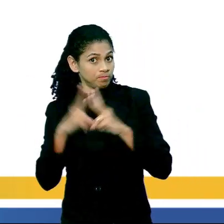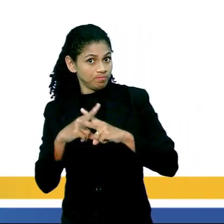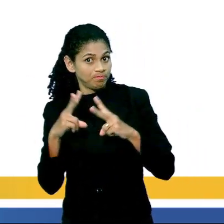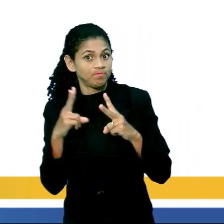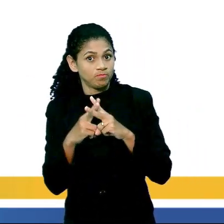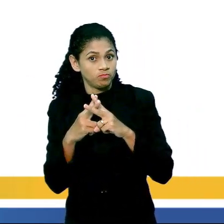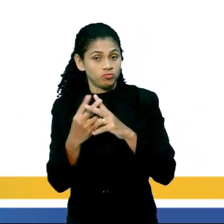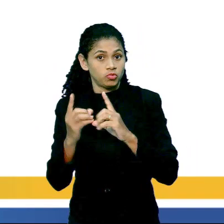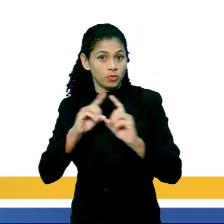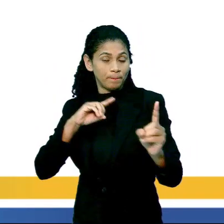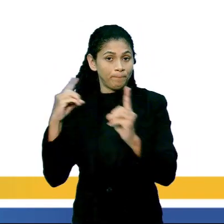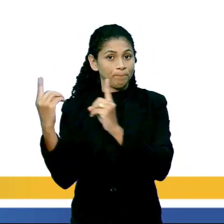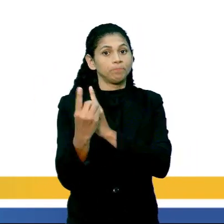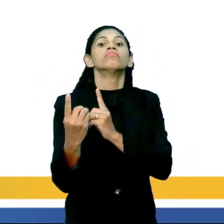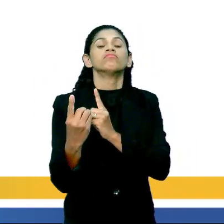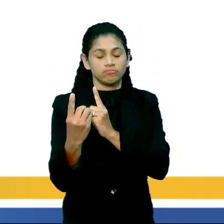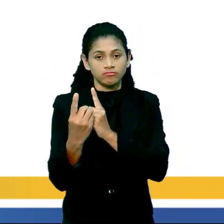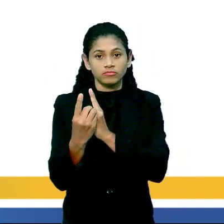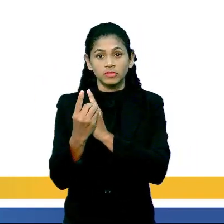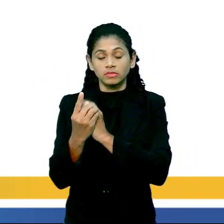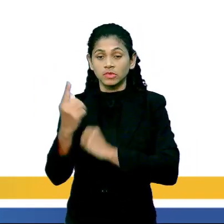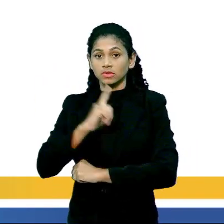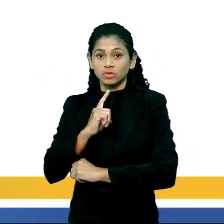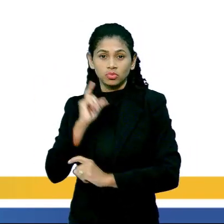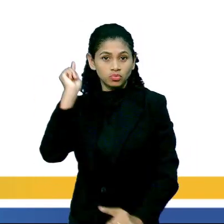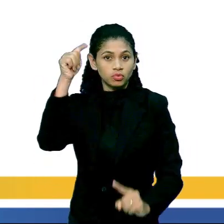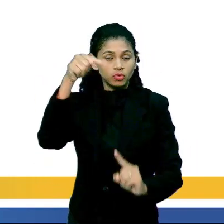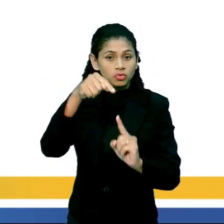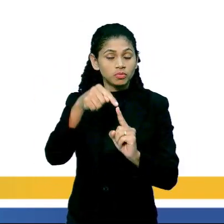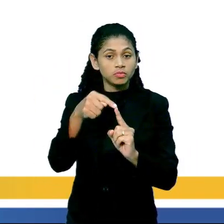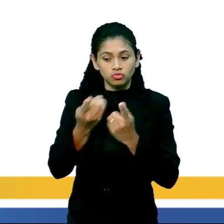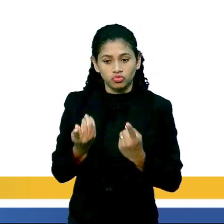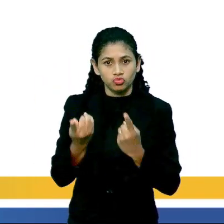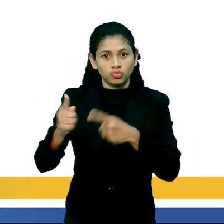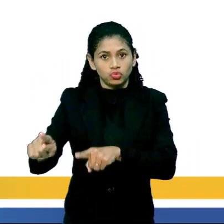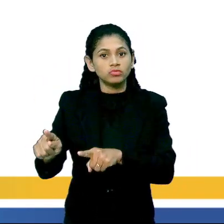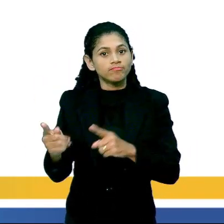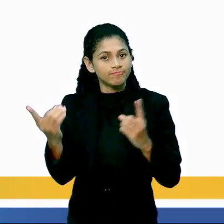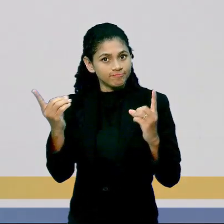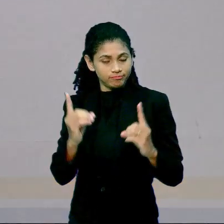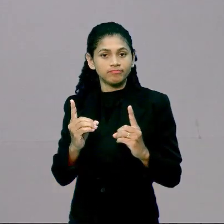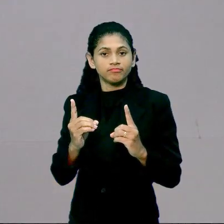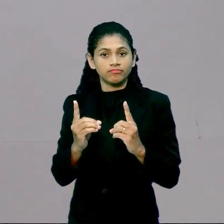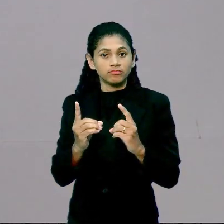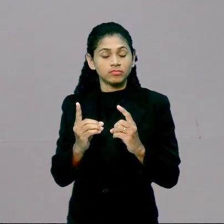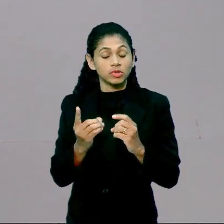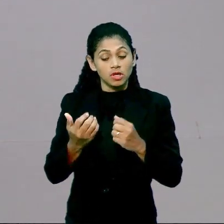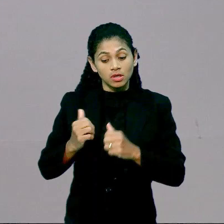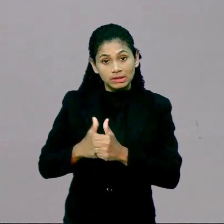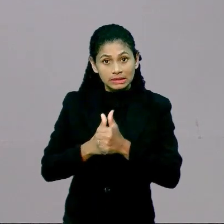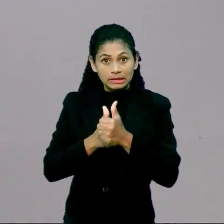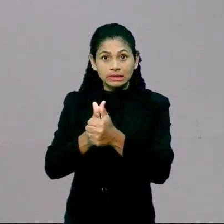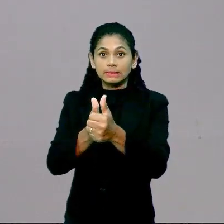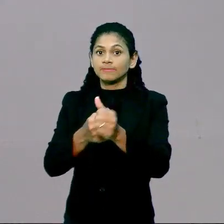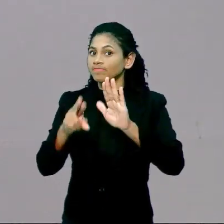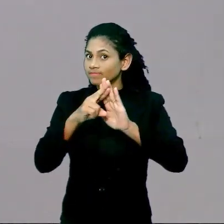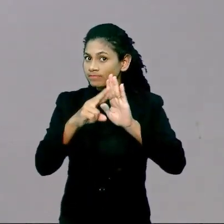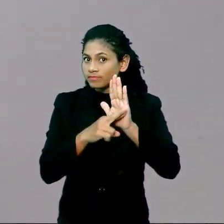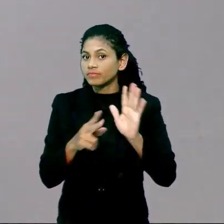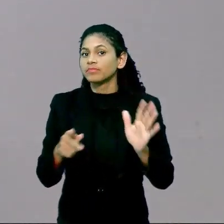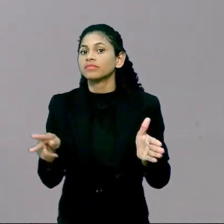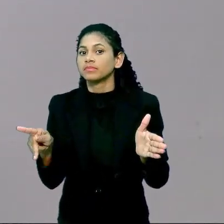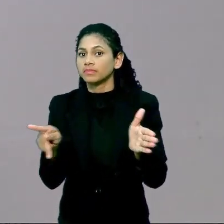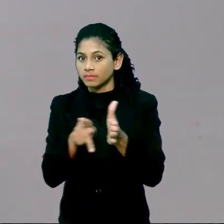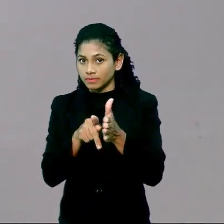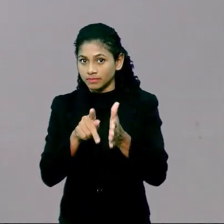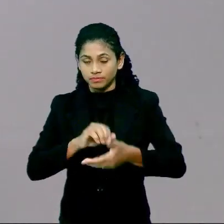e defensivas, visam atingir o oponente seguindo regras específicas. Eu já vou até fazer uma pausa aqui,